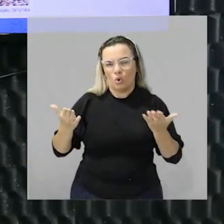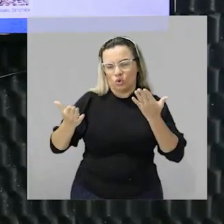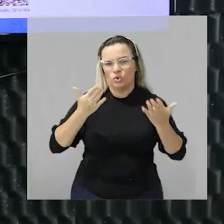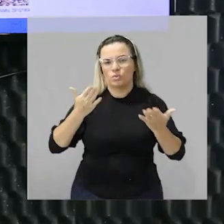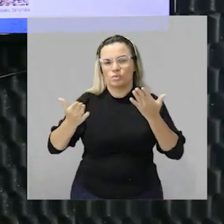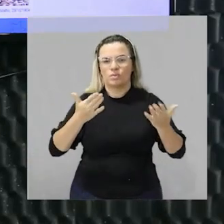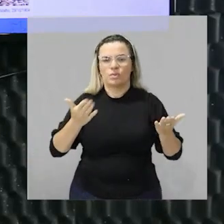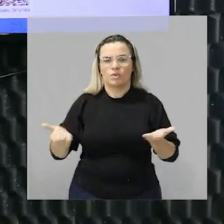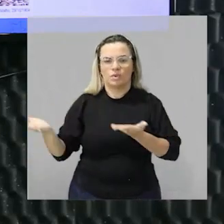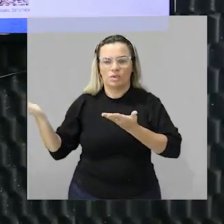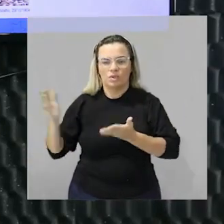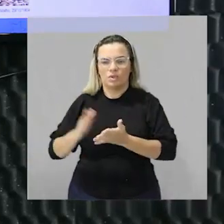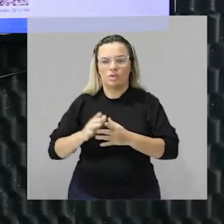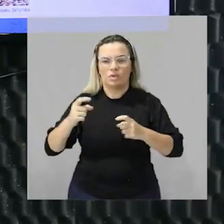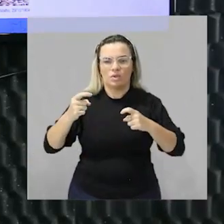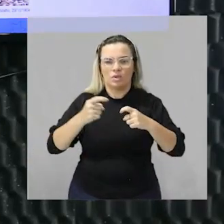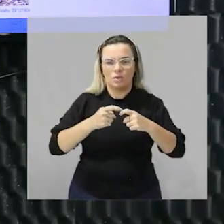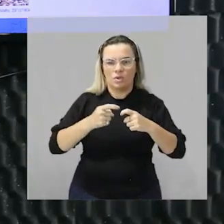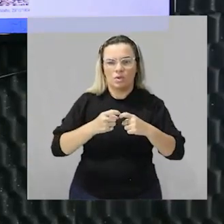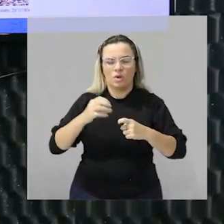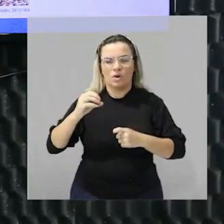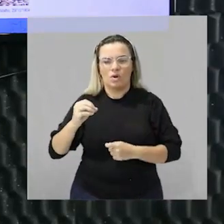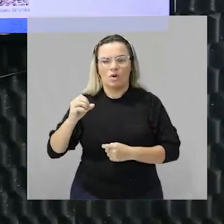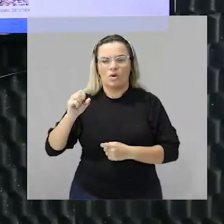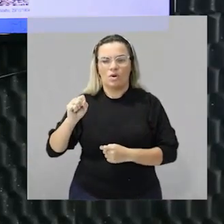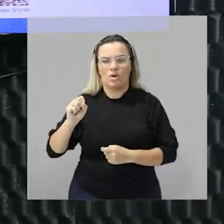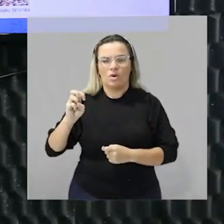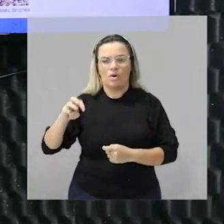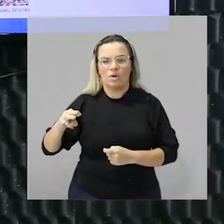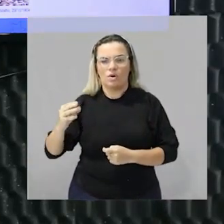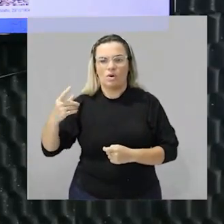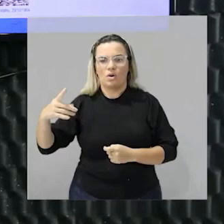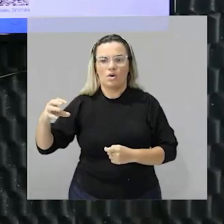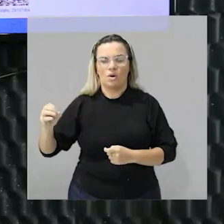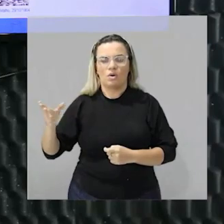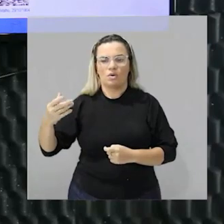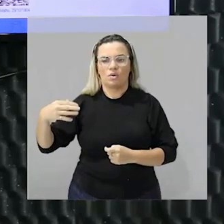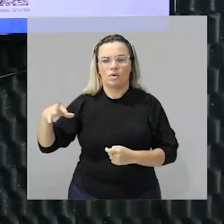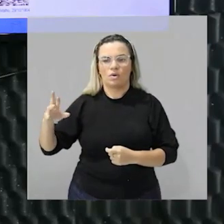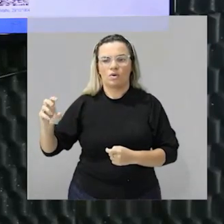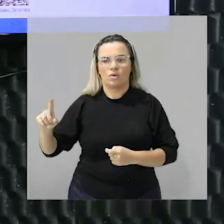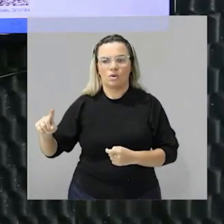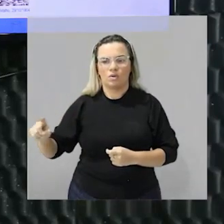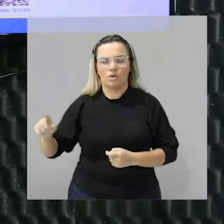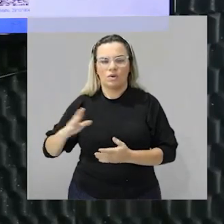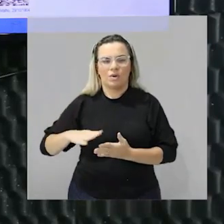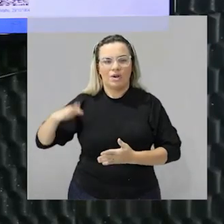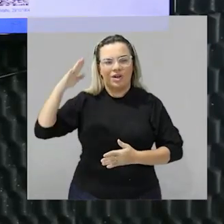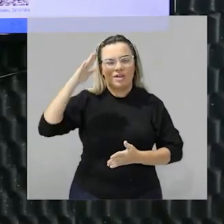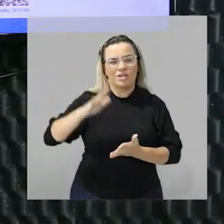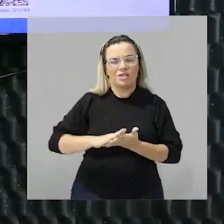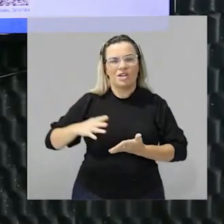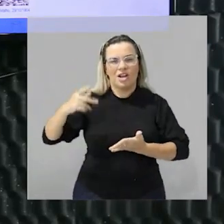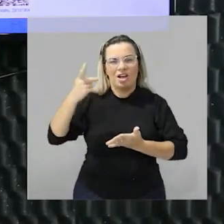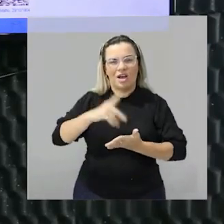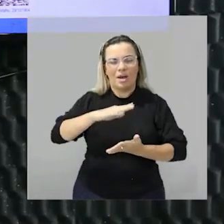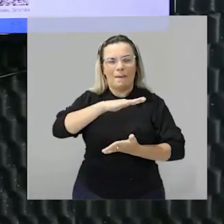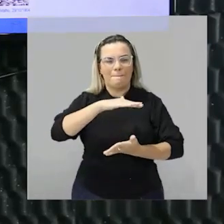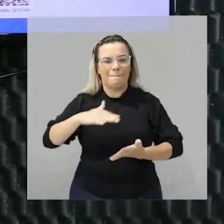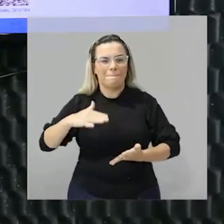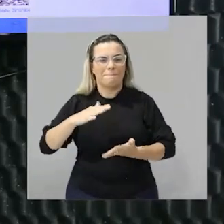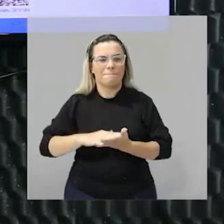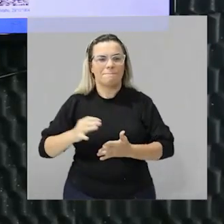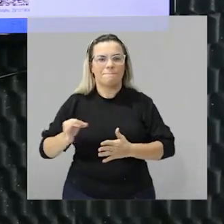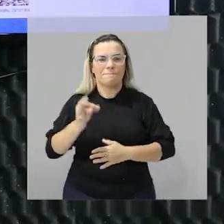E o Exército mata mosquito. Isso aqui, na verdade, foi o jornal O Malho, que essa imagem ela foi reproduzida